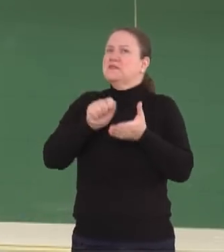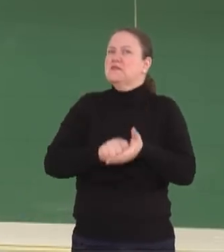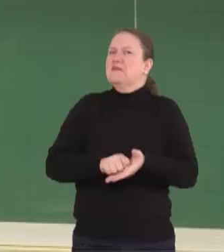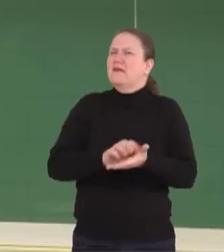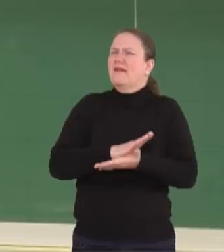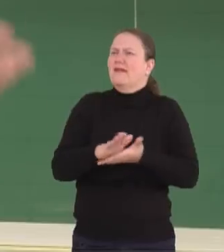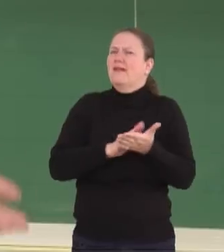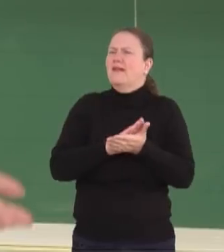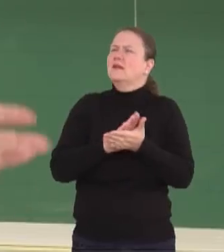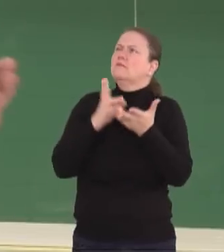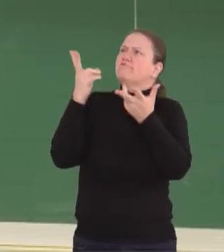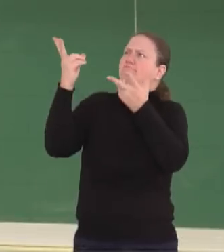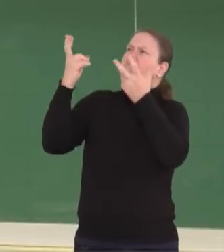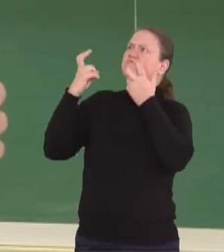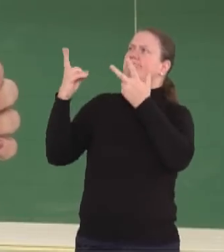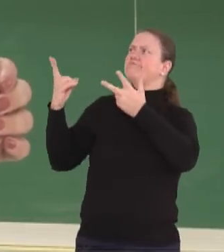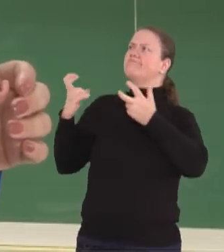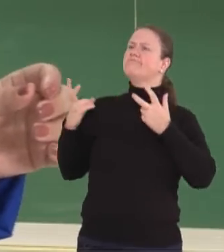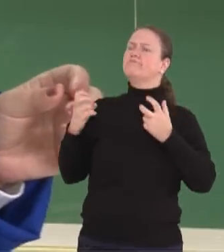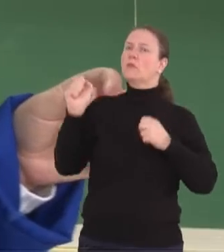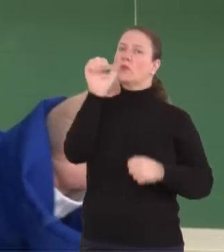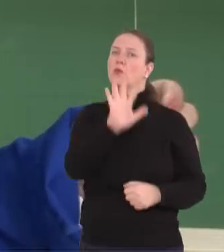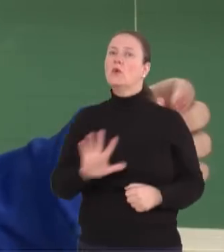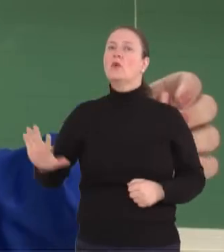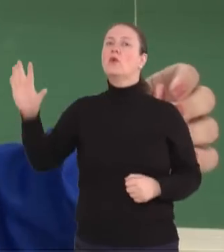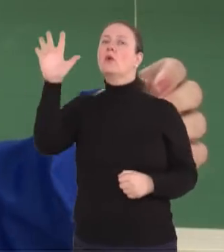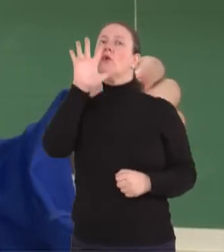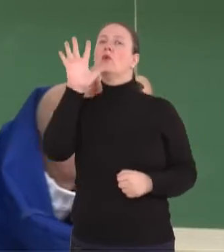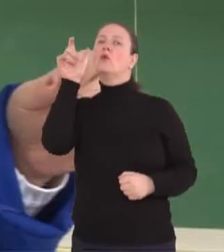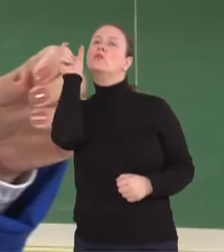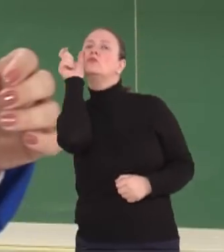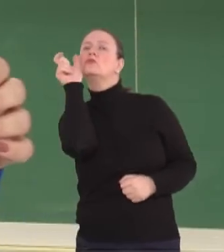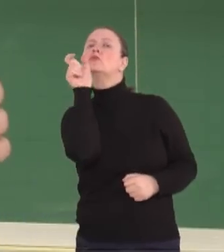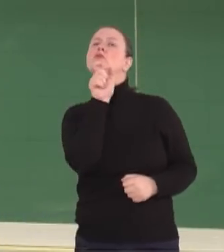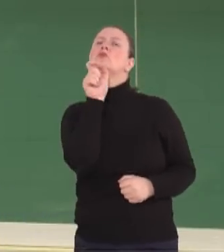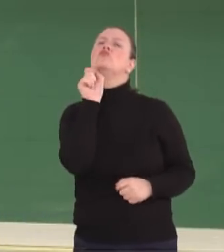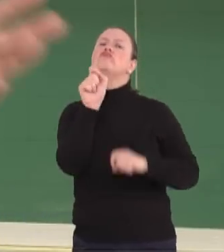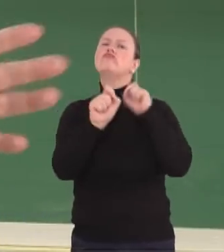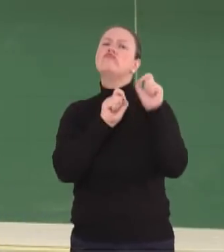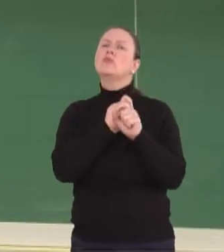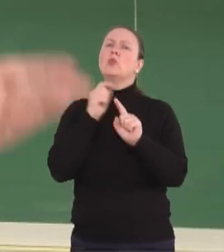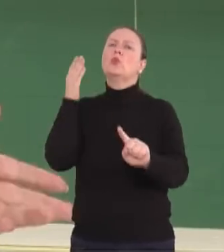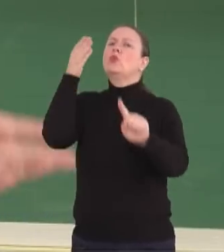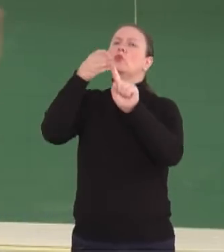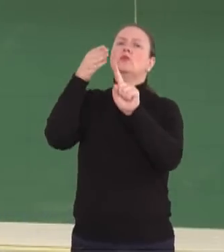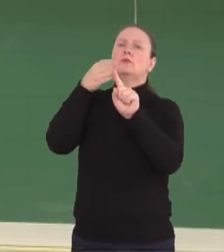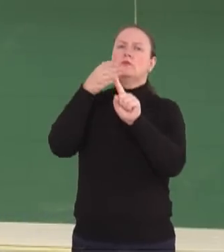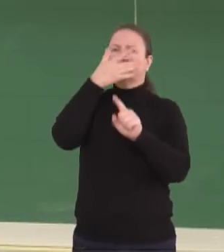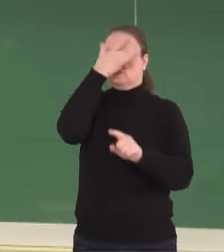nós possamos compreender, né, a intencionalidade do